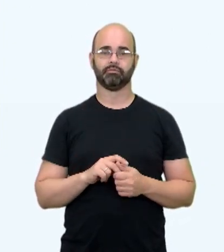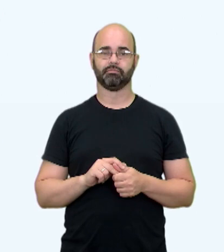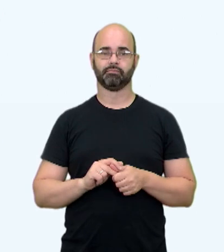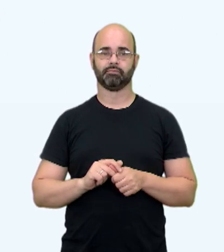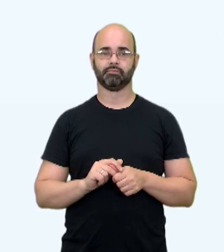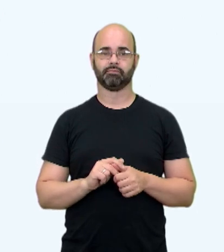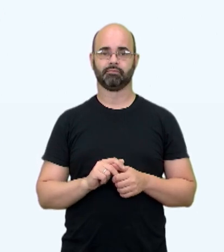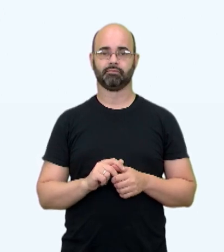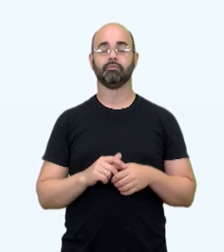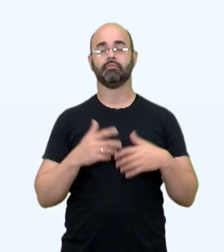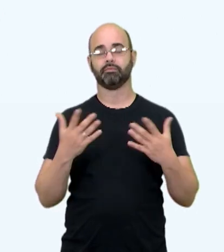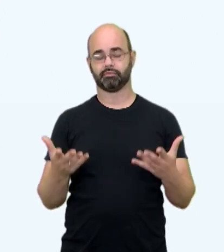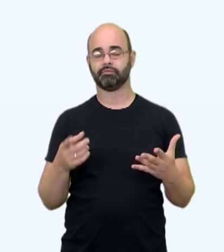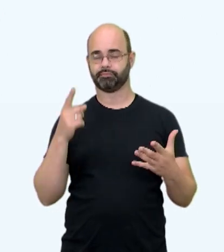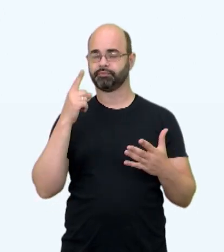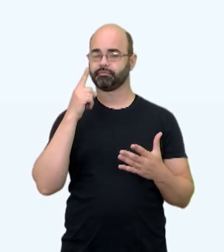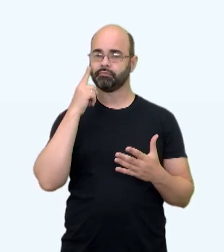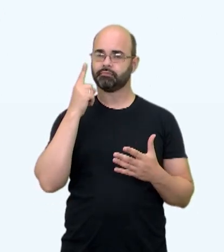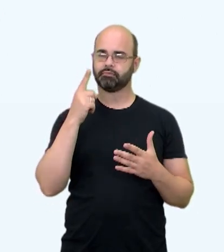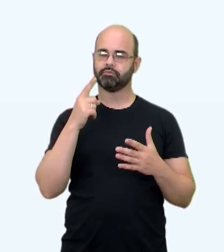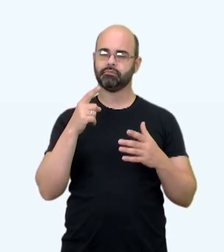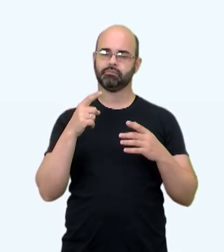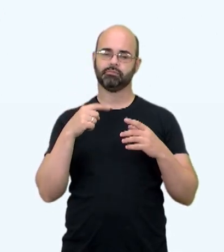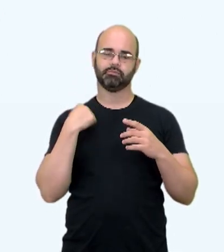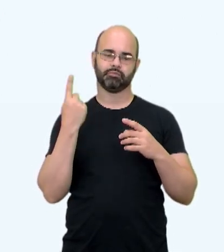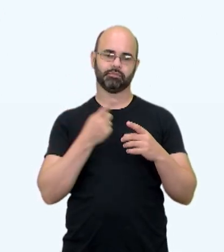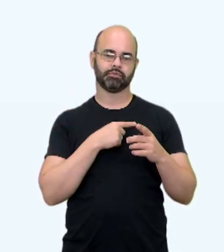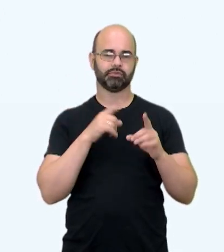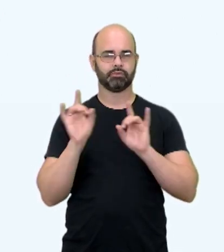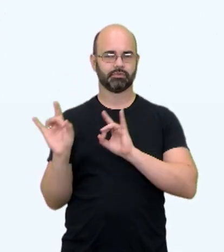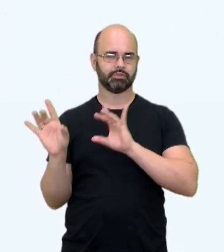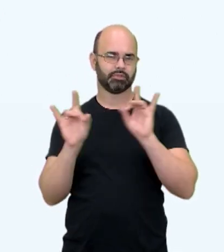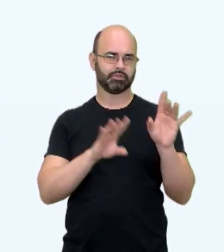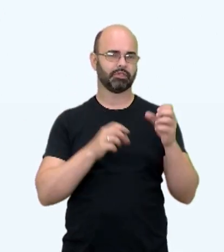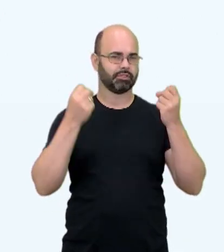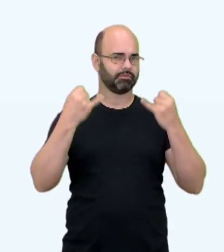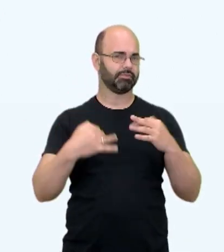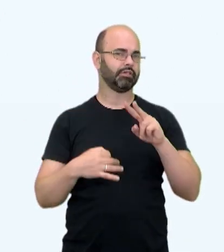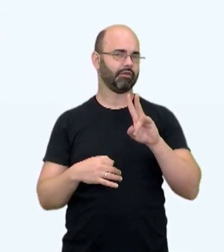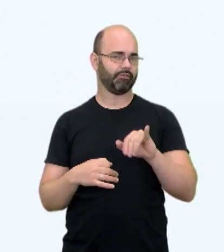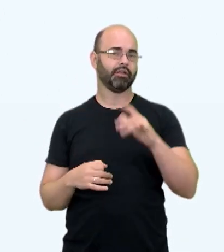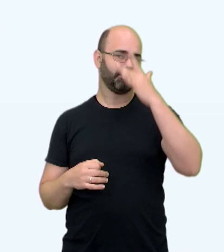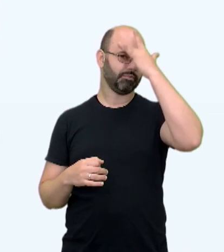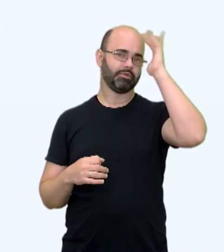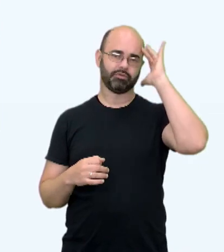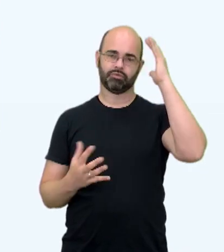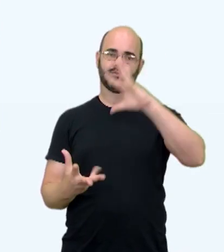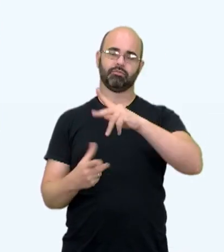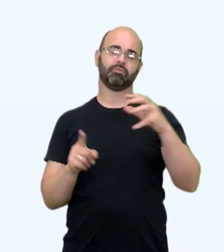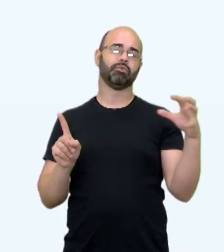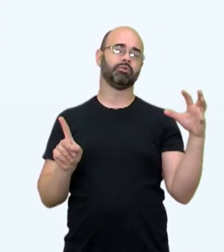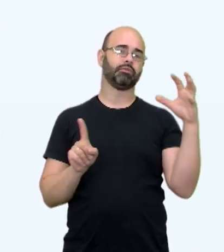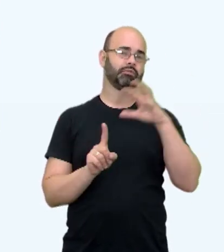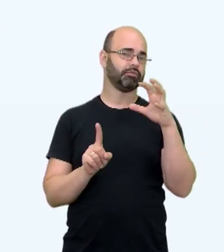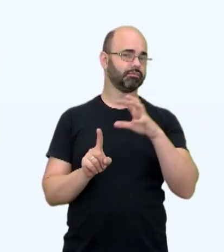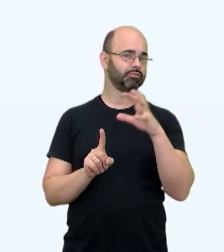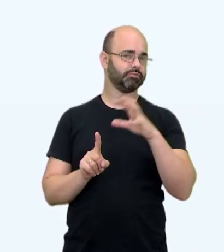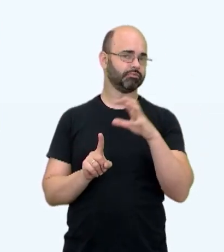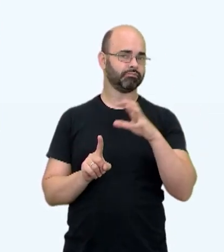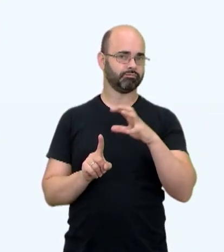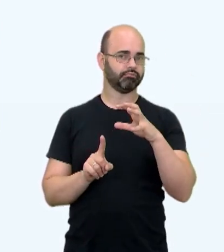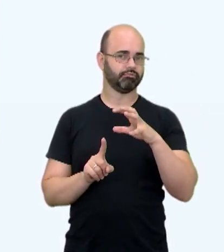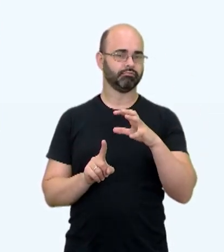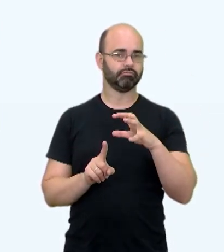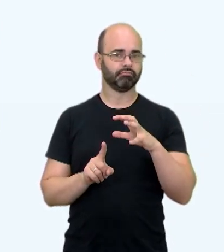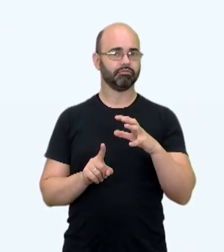escala planetária que a gente vai detalhar, que eles podem significar marcadores de